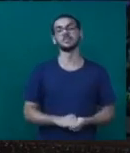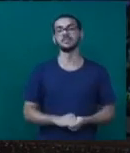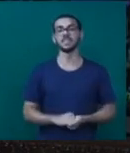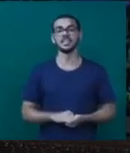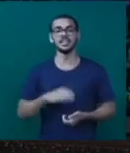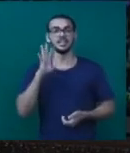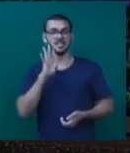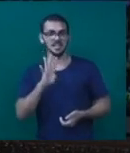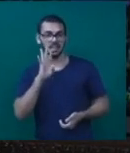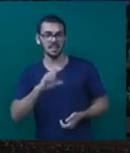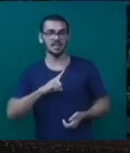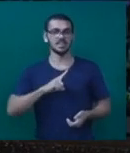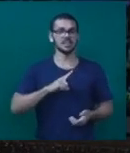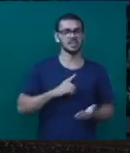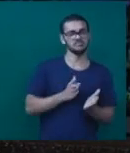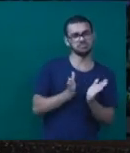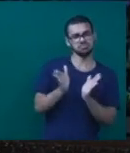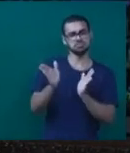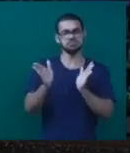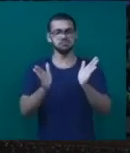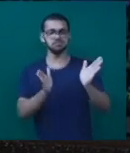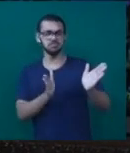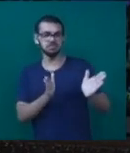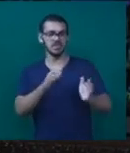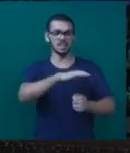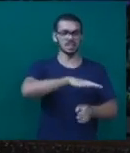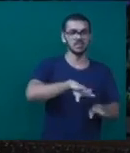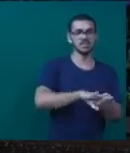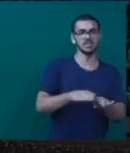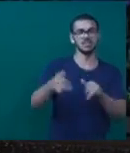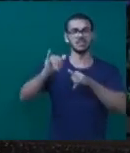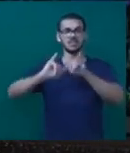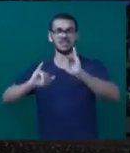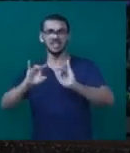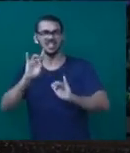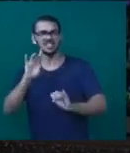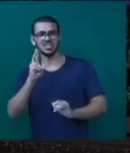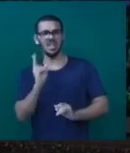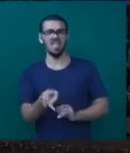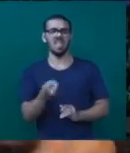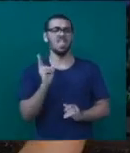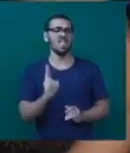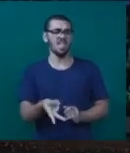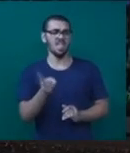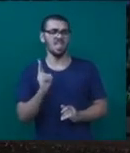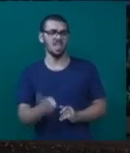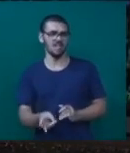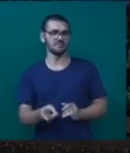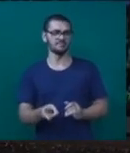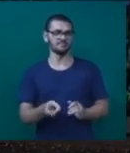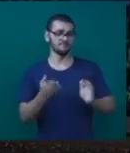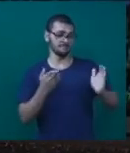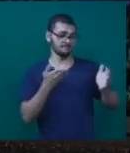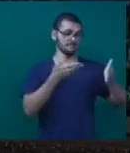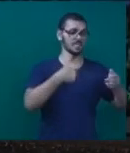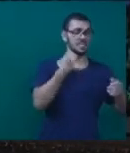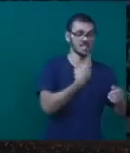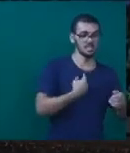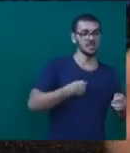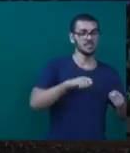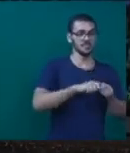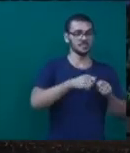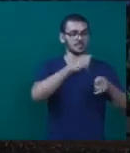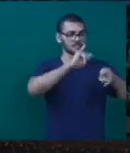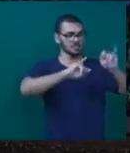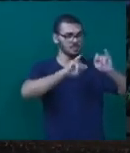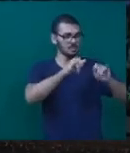e laboratório, né, que a gente não fica muito preso a uma coisa só. E aqui no laboratório a gente tem feito as análises dos frutos, tem também